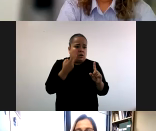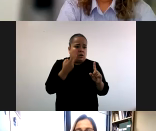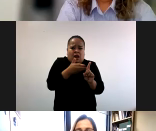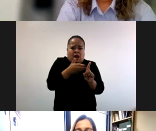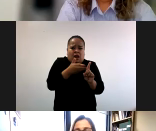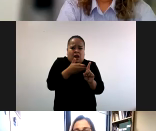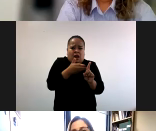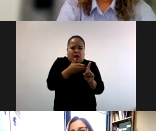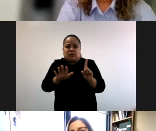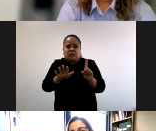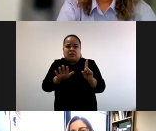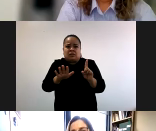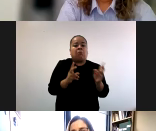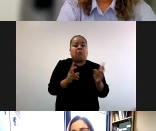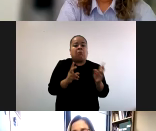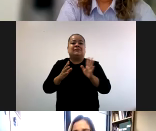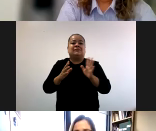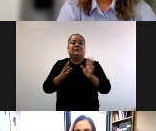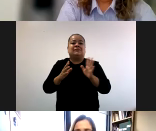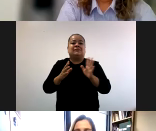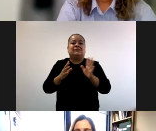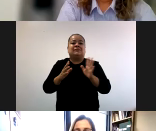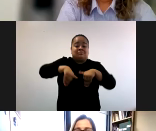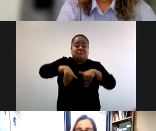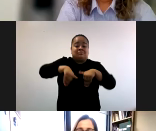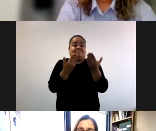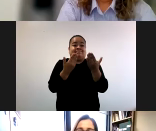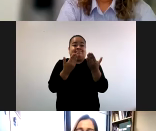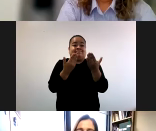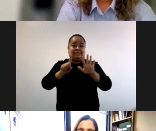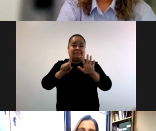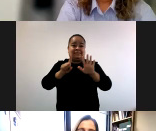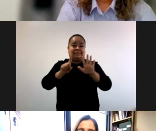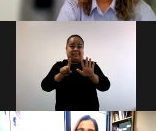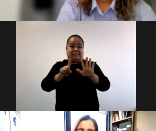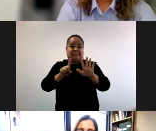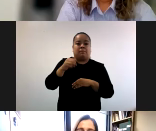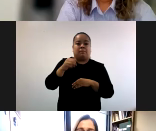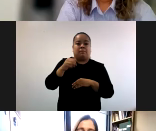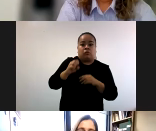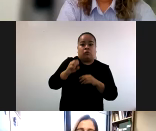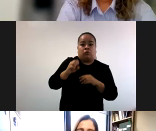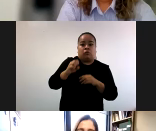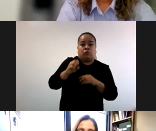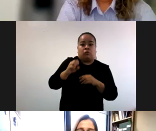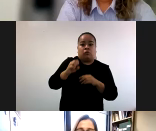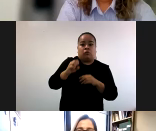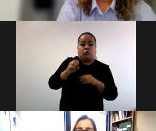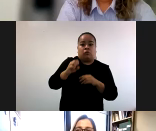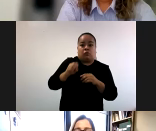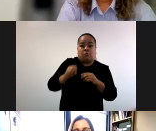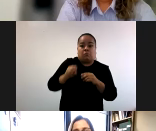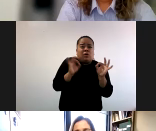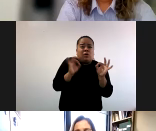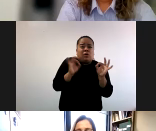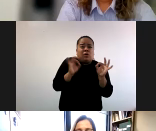depois, 17 de maio, se acrescenta outros 4 casos, os quais não têm relação com